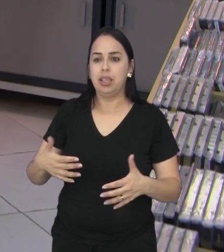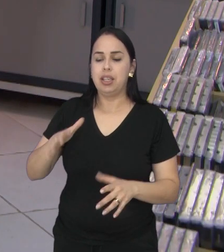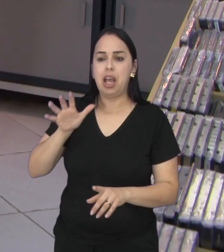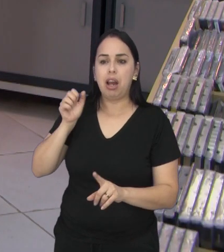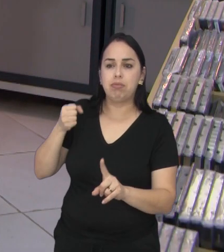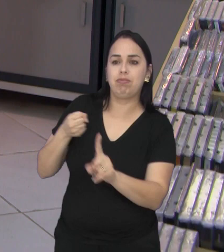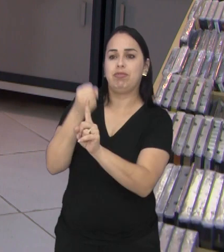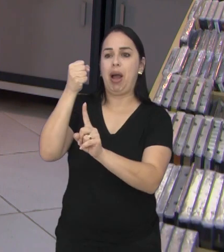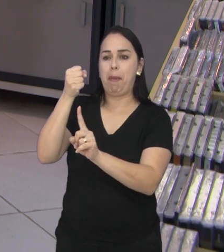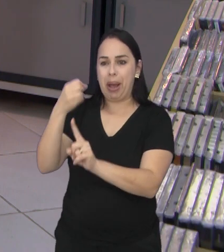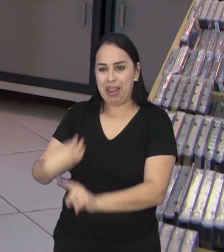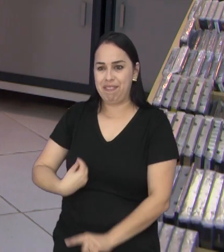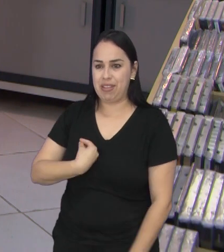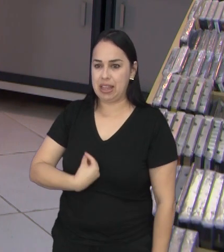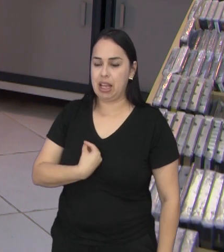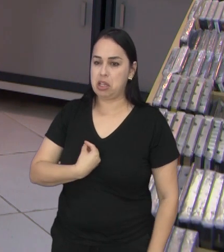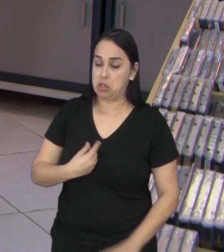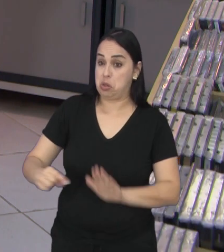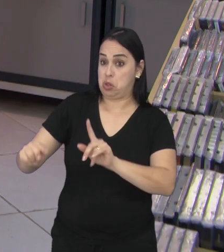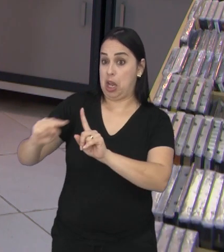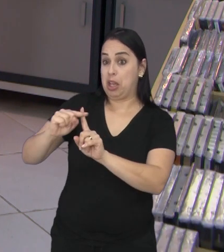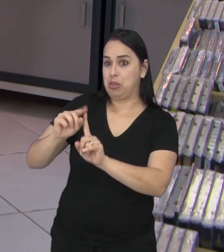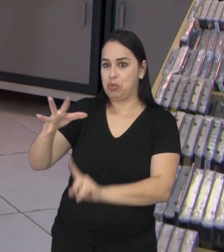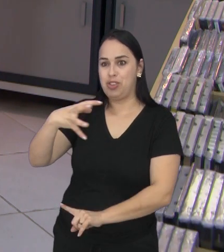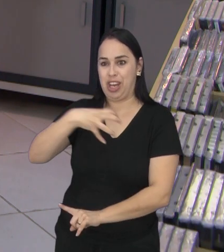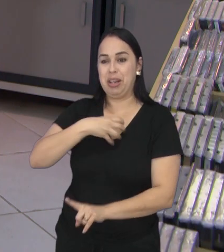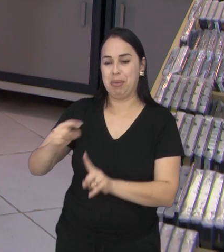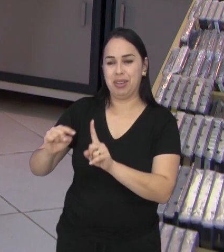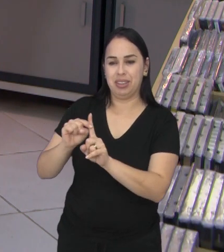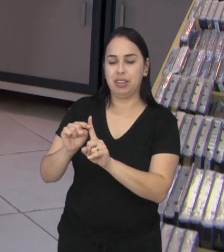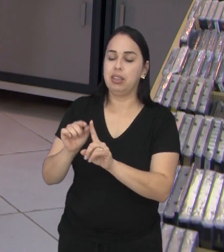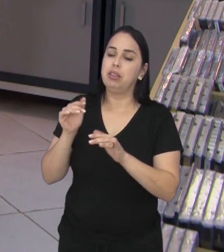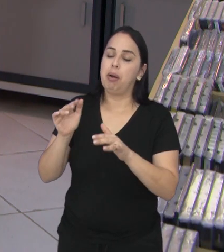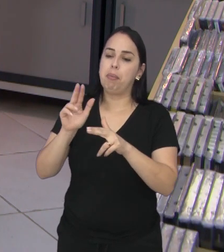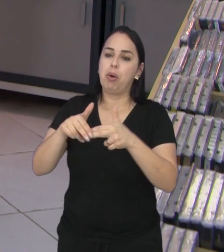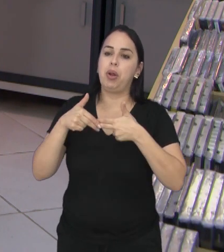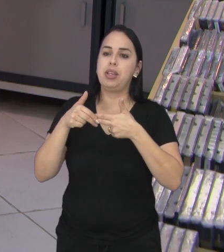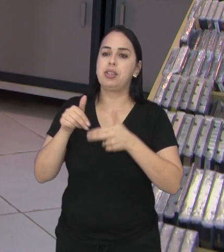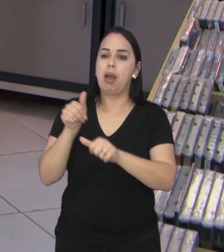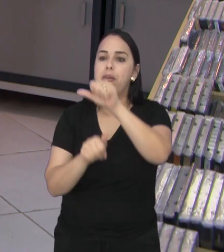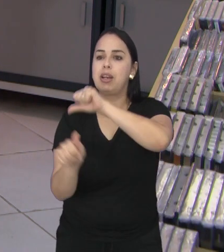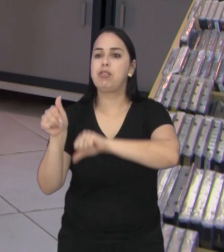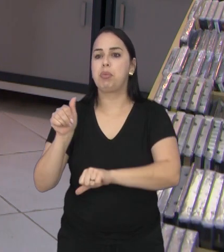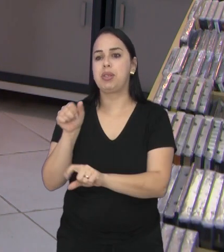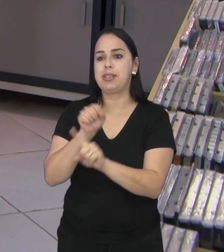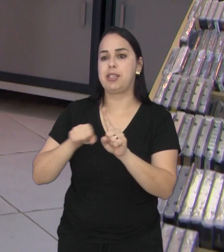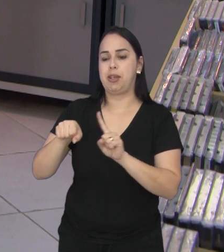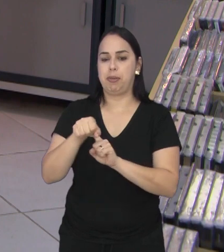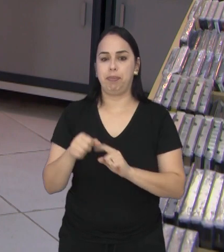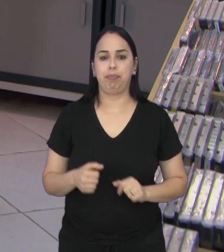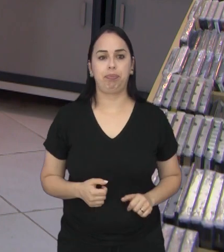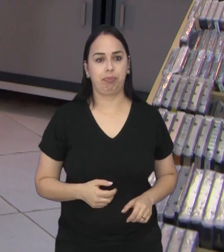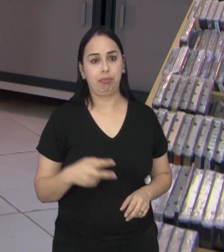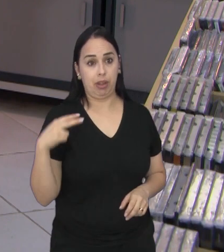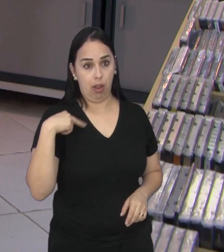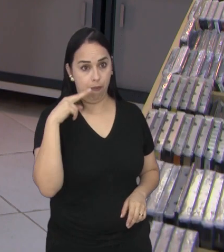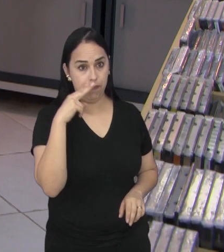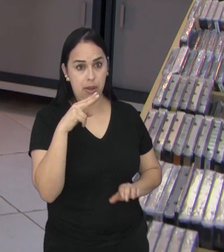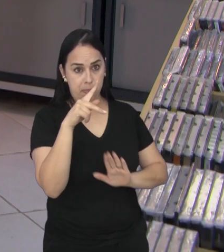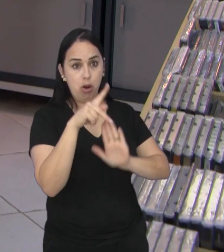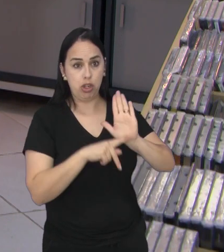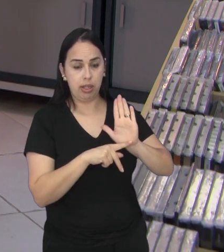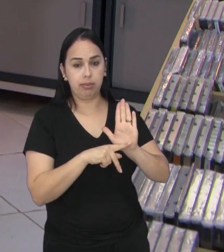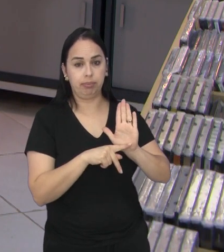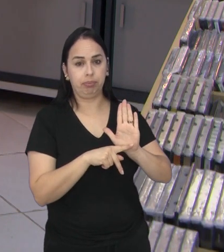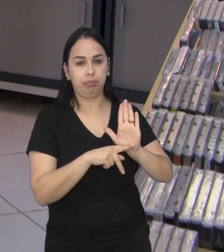repente aquilo impactar na vida dela de uma maneira positiva, assim, né? Enfim, esse movimento de transformação social mesmo humana. Eu vi os